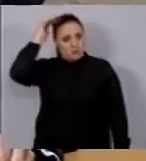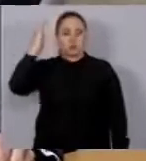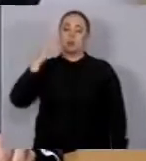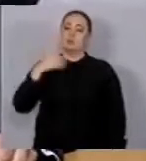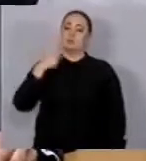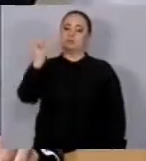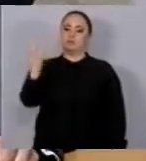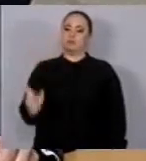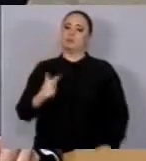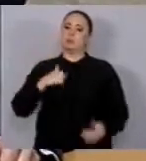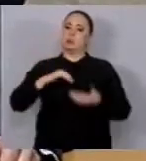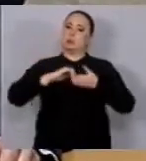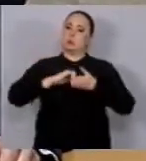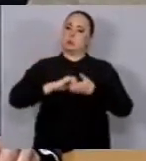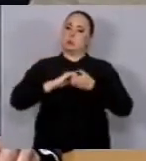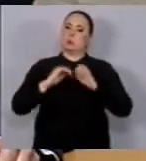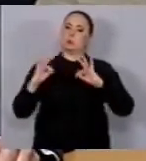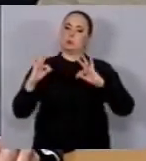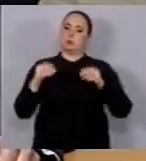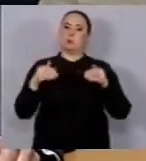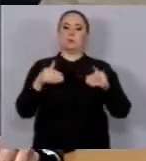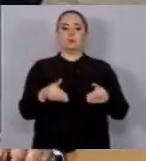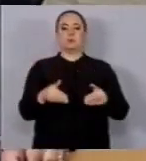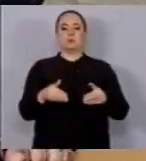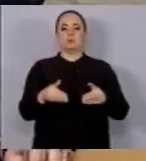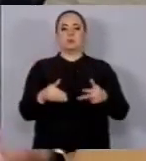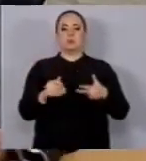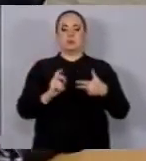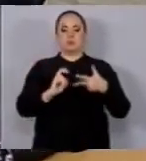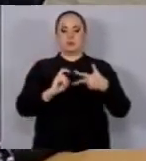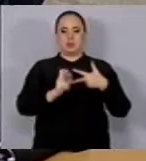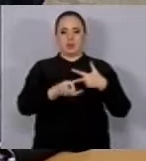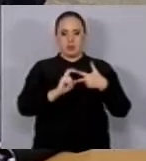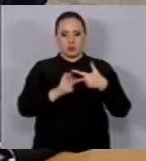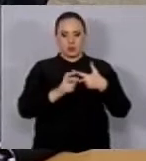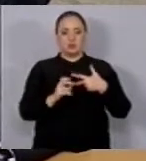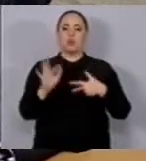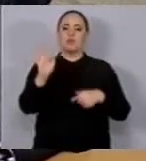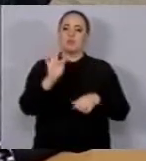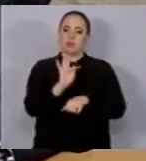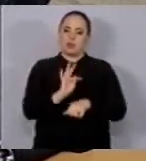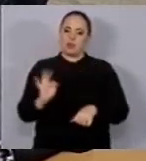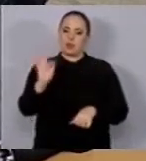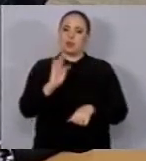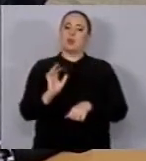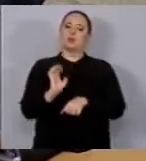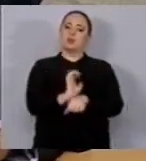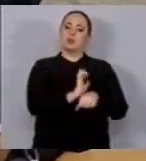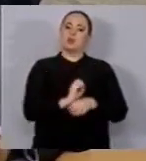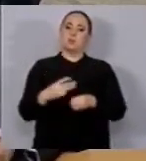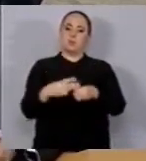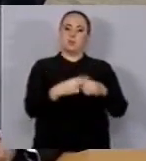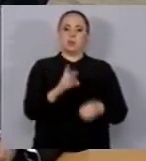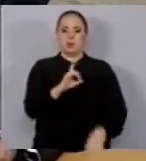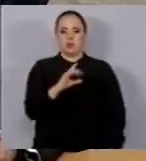de quem cumprimento todos os membros do Poder Executivo Federal, Estadual, Municipal e do